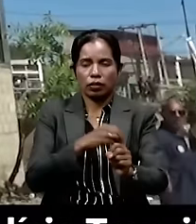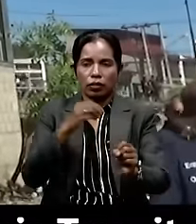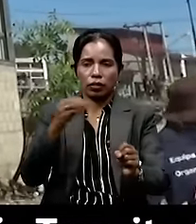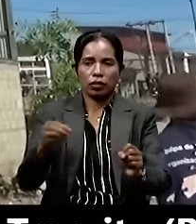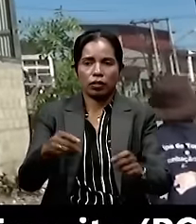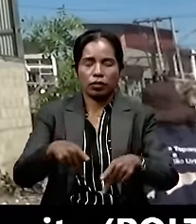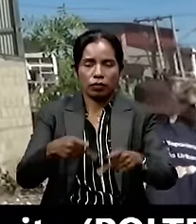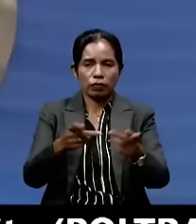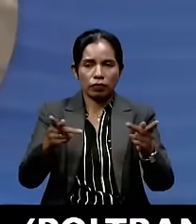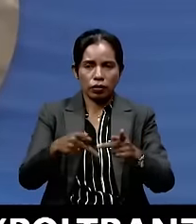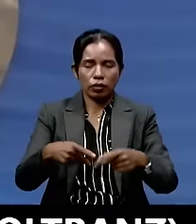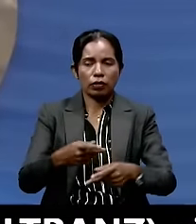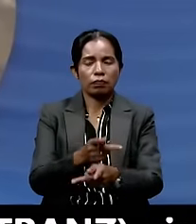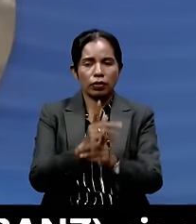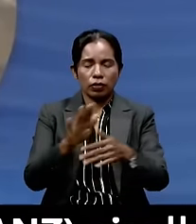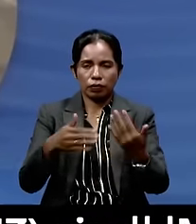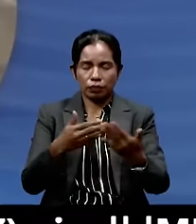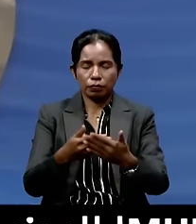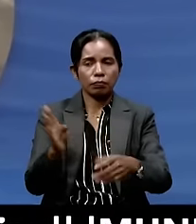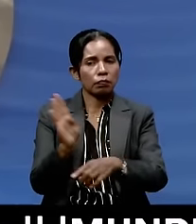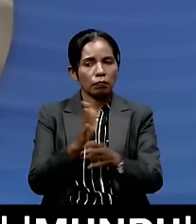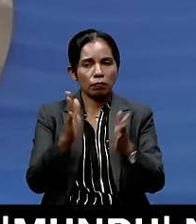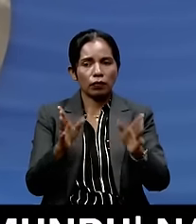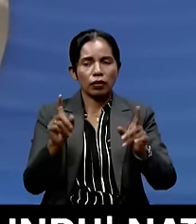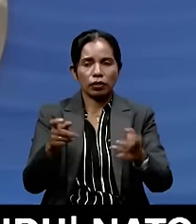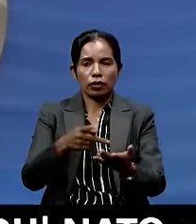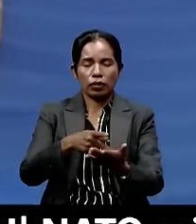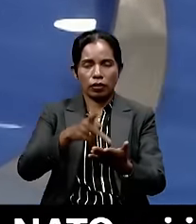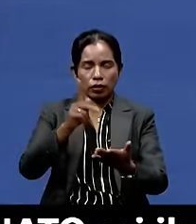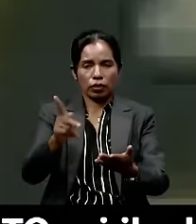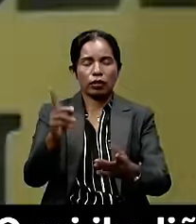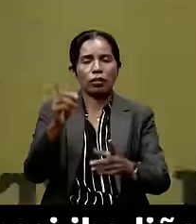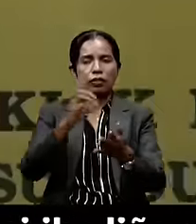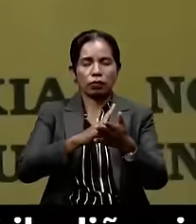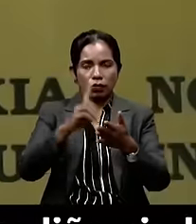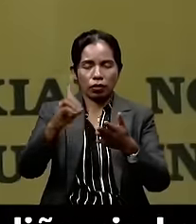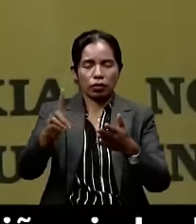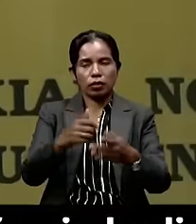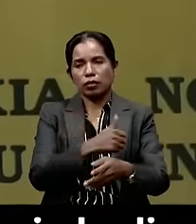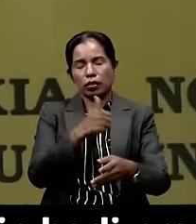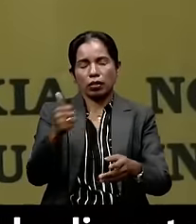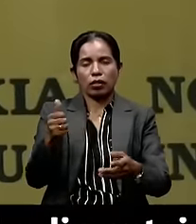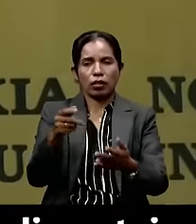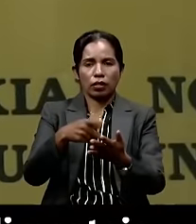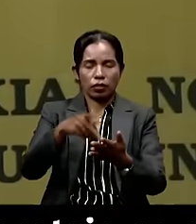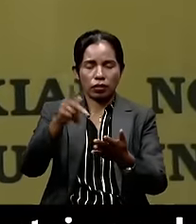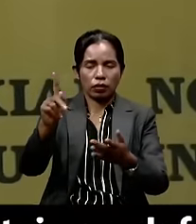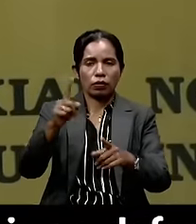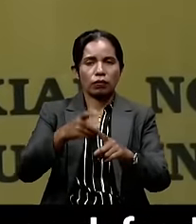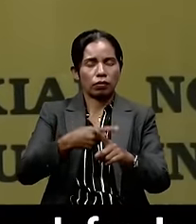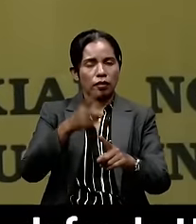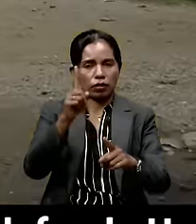ba fatin crédito sira. Ia negociante balon tem que halo pagamento cada semana, no balon halo pagamento cada